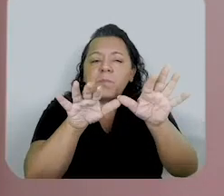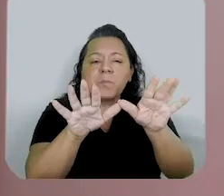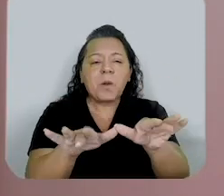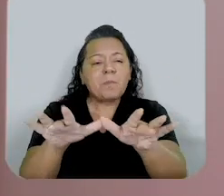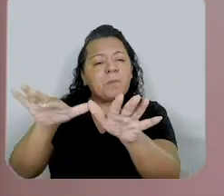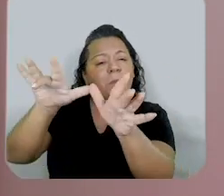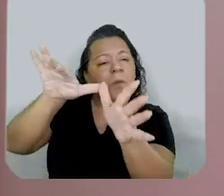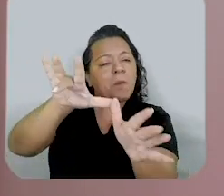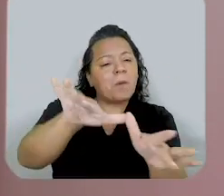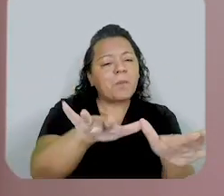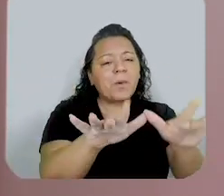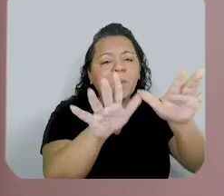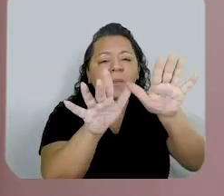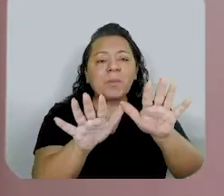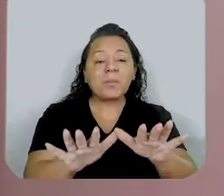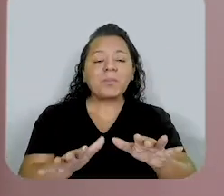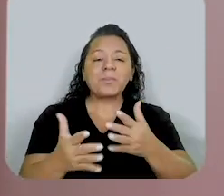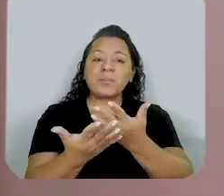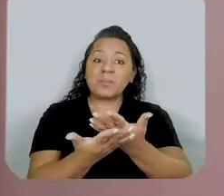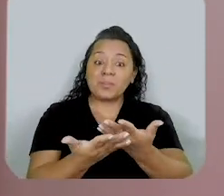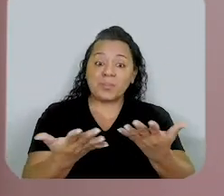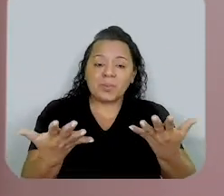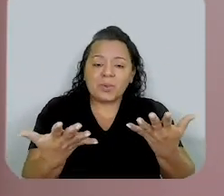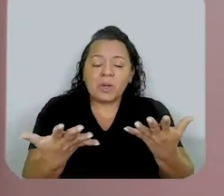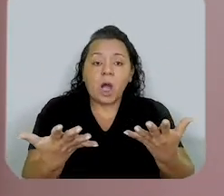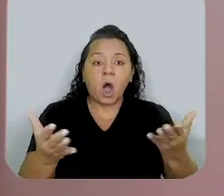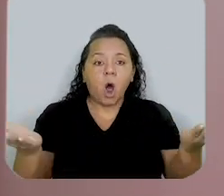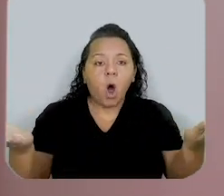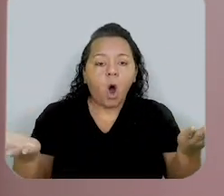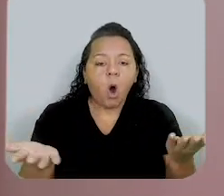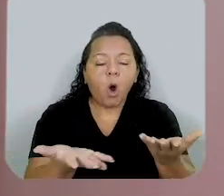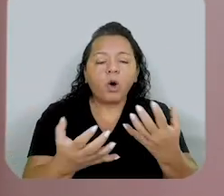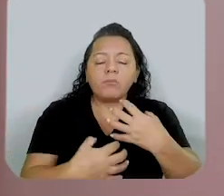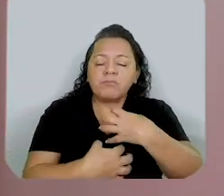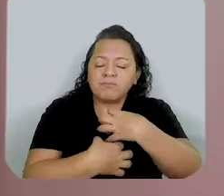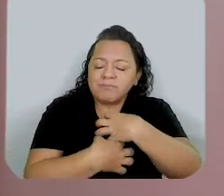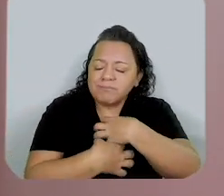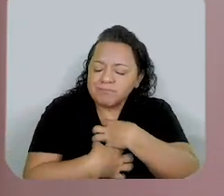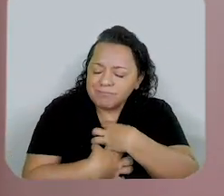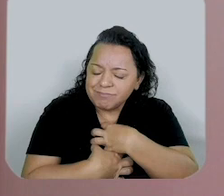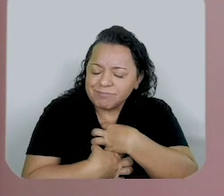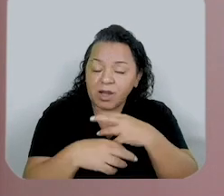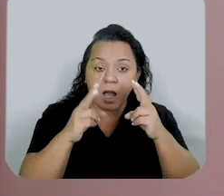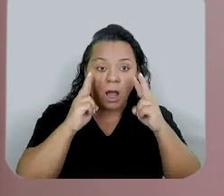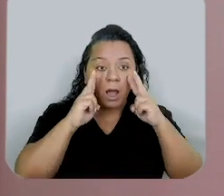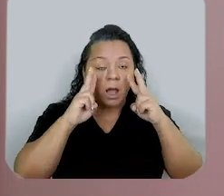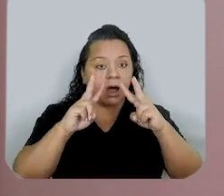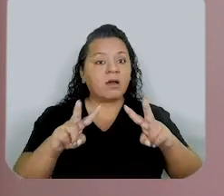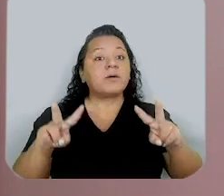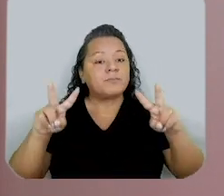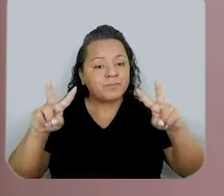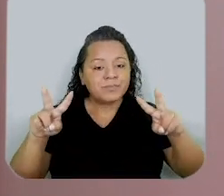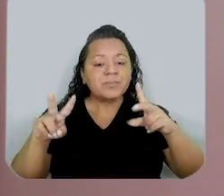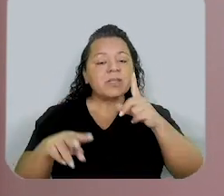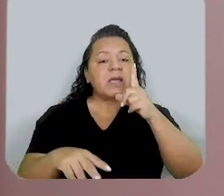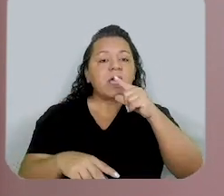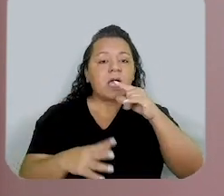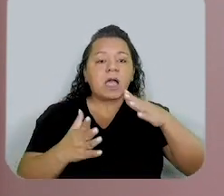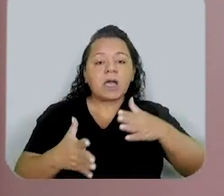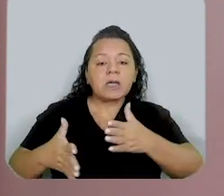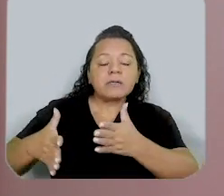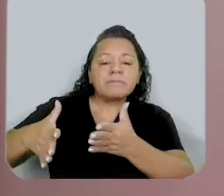Hoje eu sinto que, não só sinto como vejo, que o rio pede para nós. Pede para que